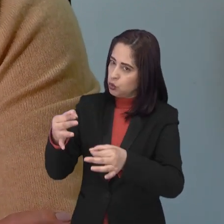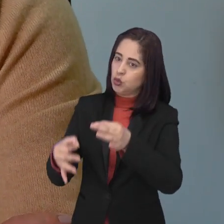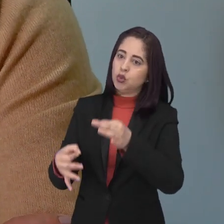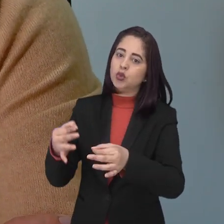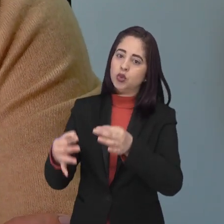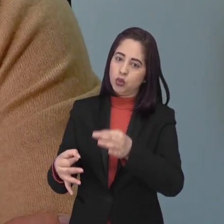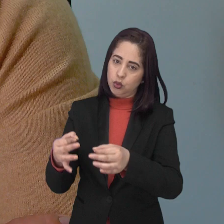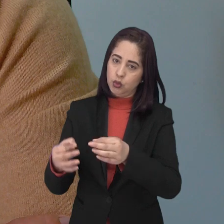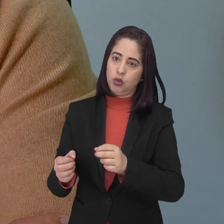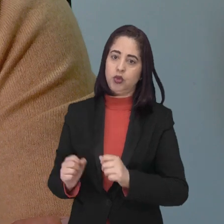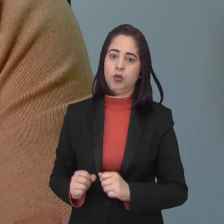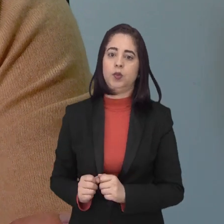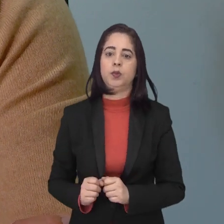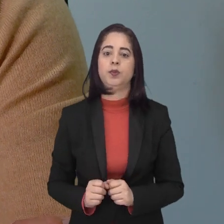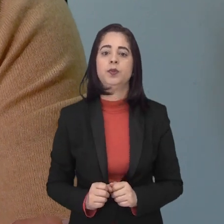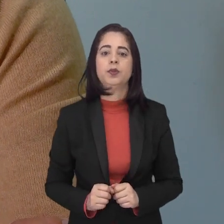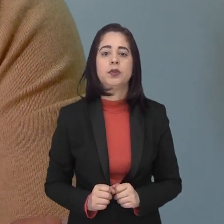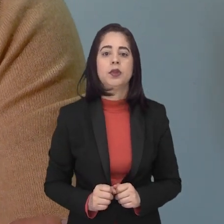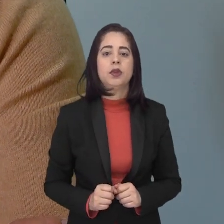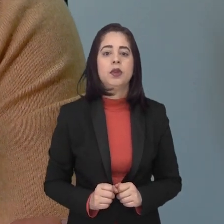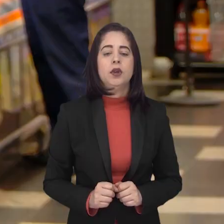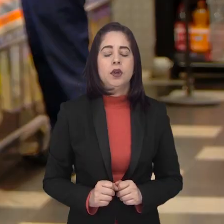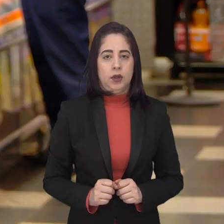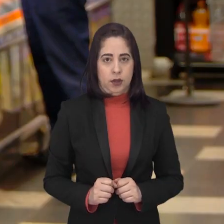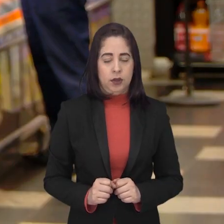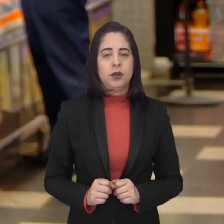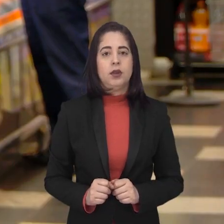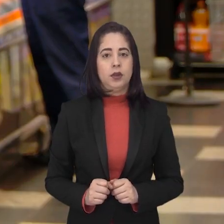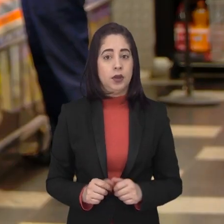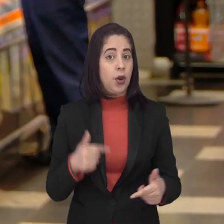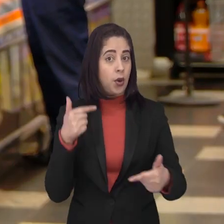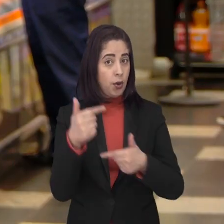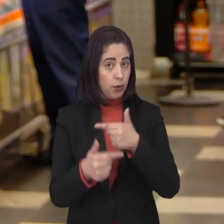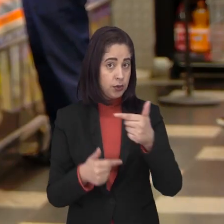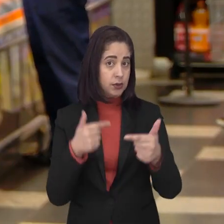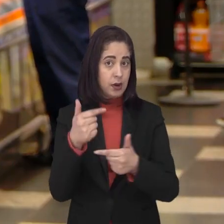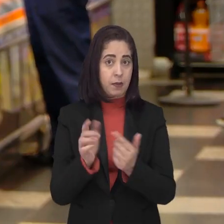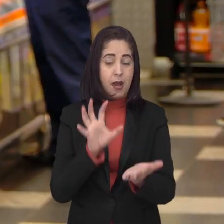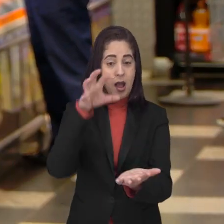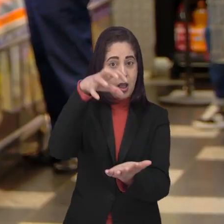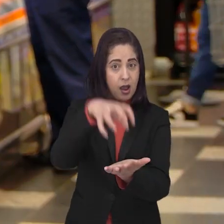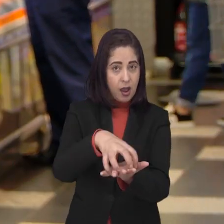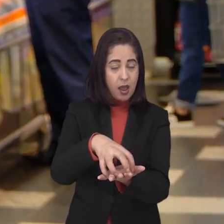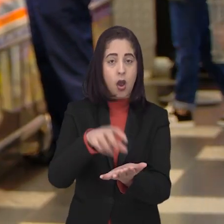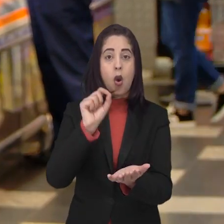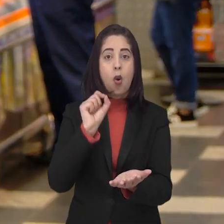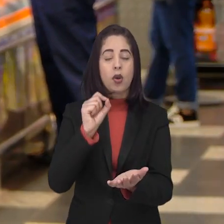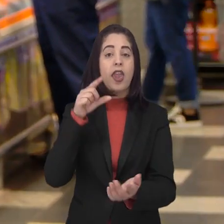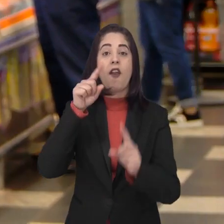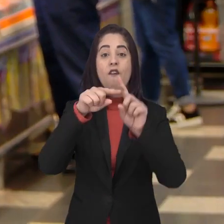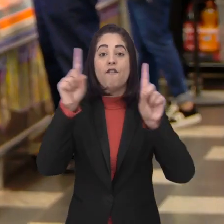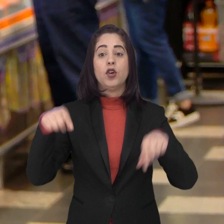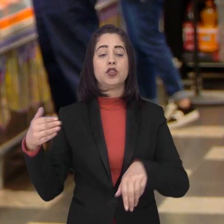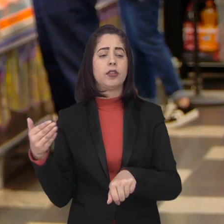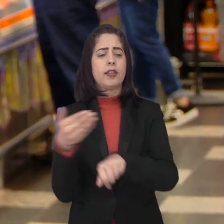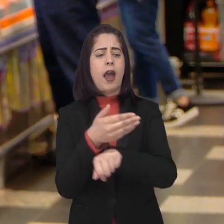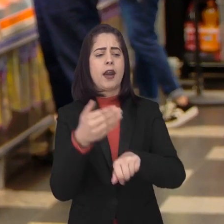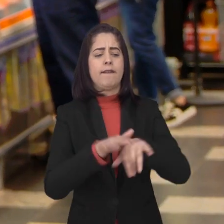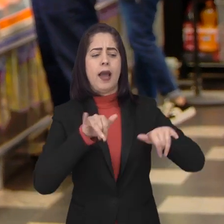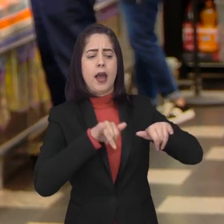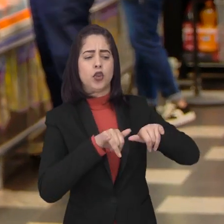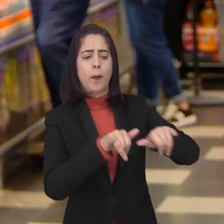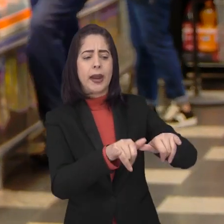para o consumidor quanto para o comerciante. E o trabalho do órgão é na rua, importante para o dia a dia da população.